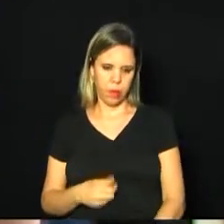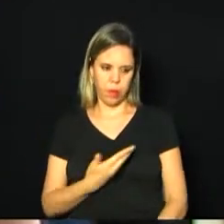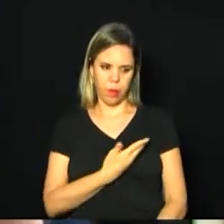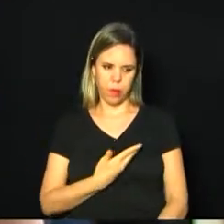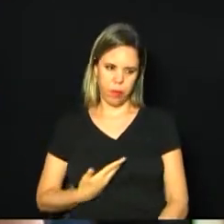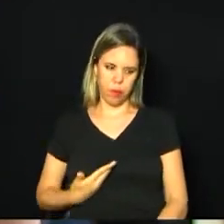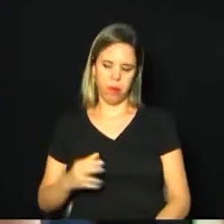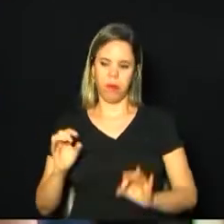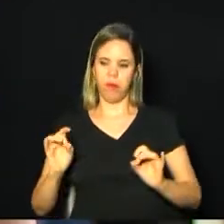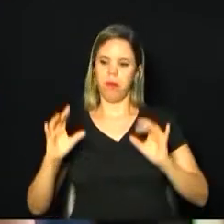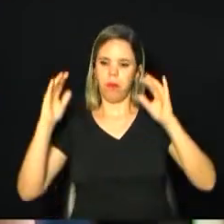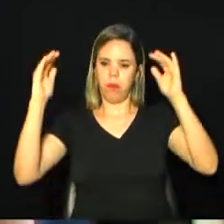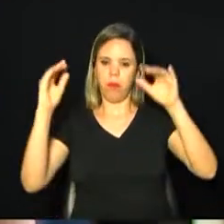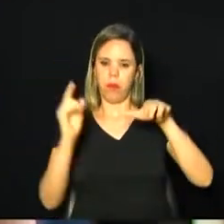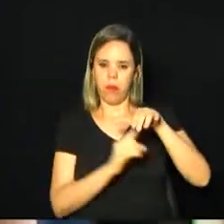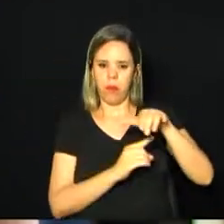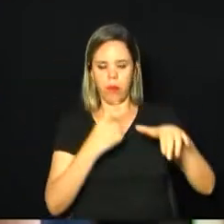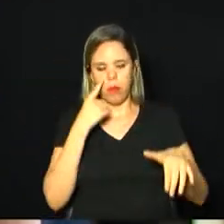goleiro de futebol